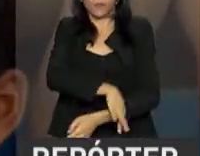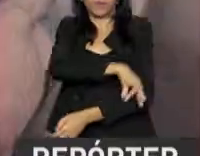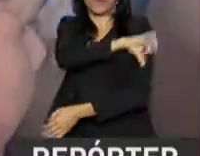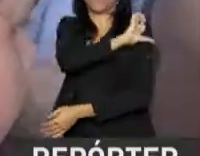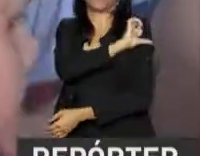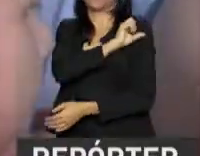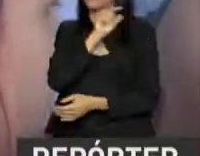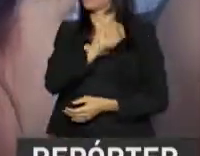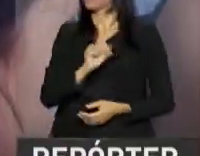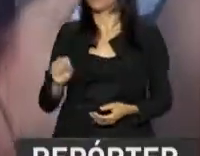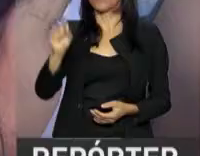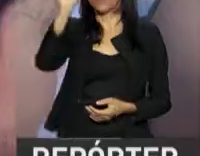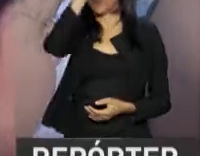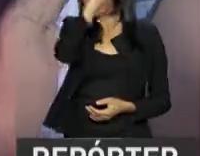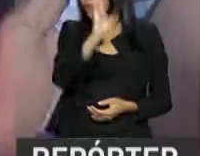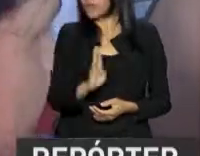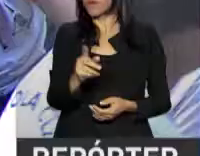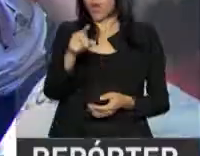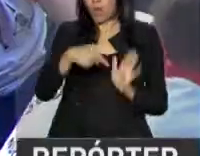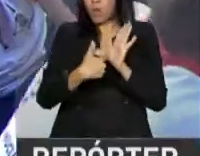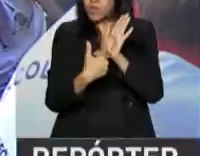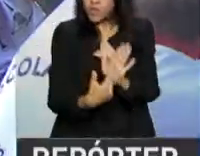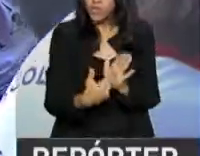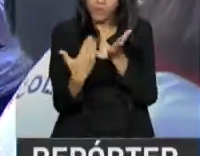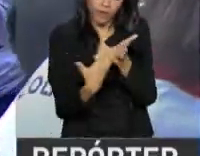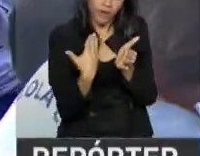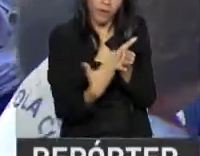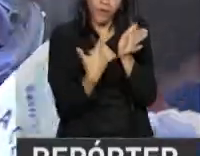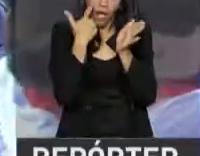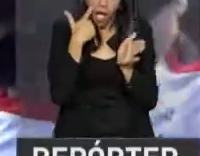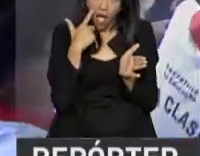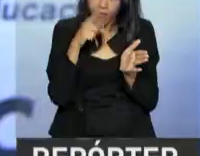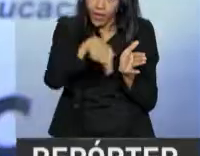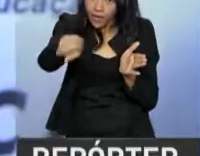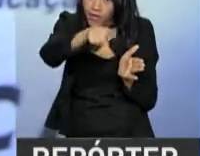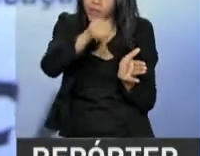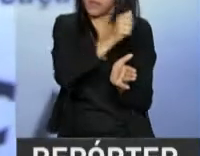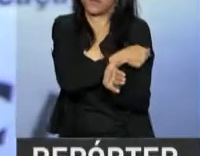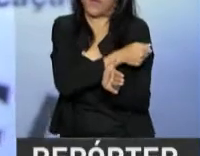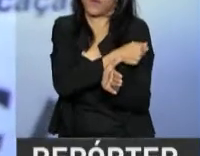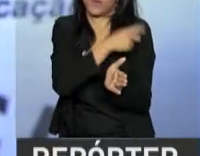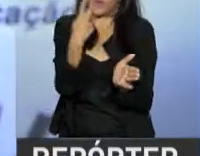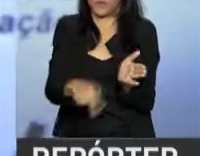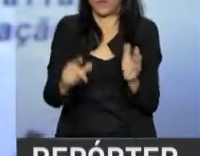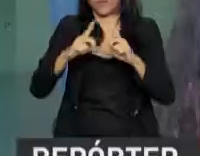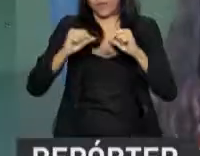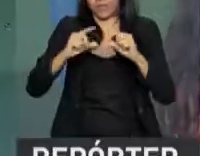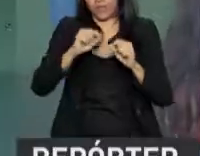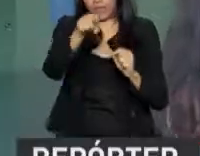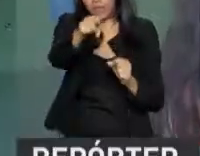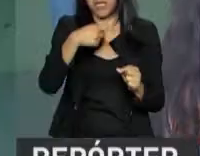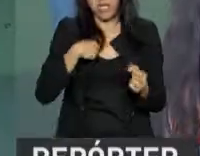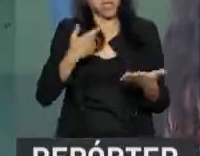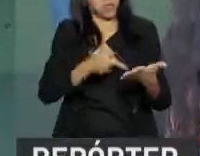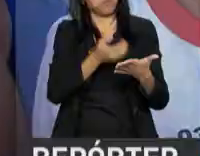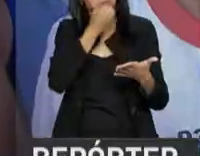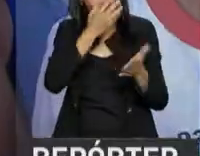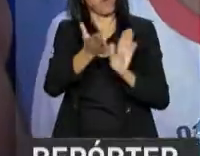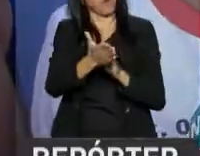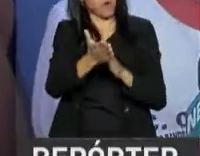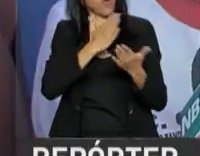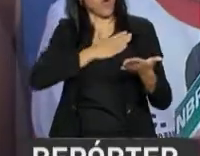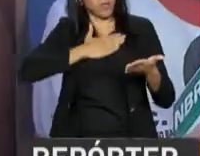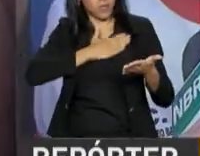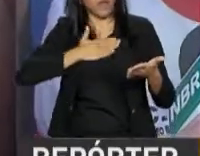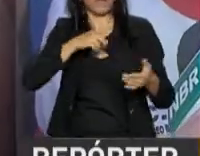país. Mostramos a revistinha para esses alunos do segundo ano do ensino fundamental de uma escola do Distrito Federal e eles aprovaram.